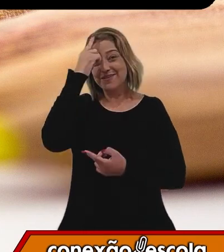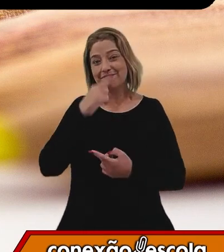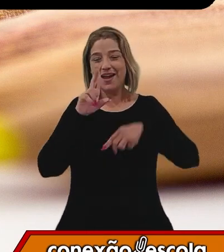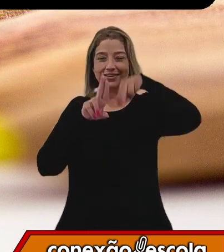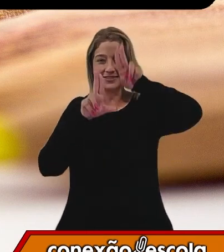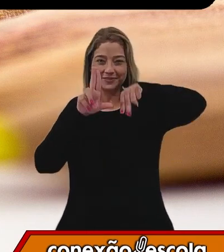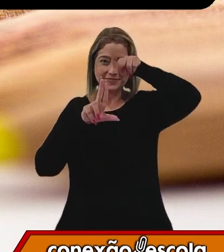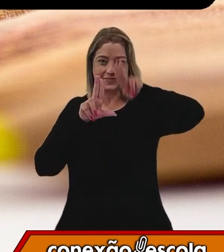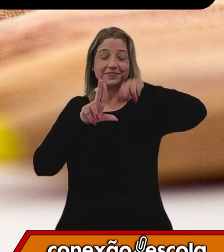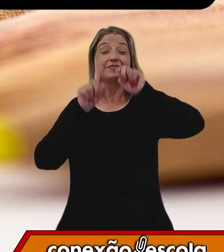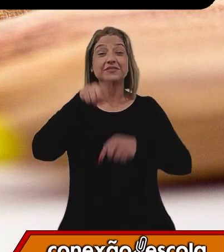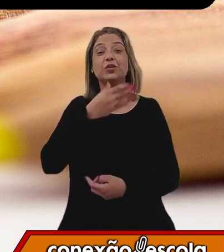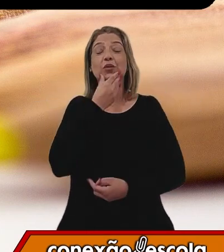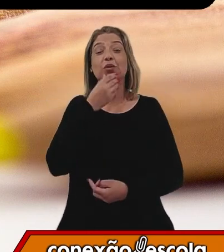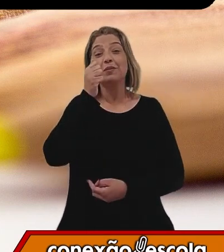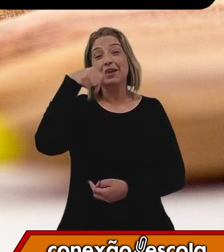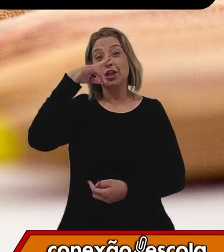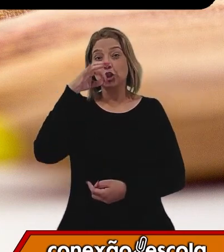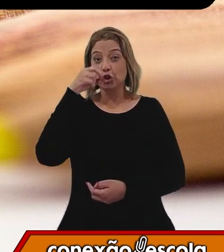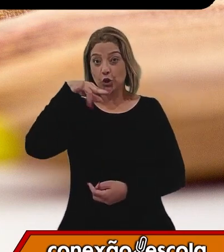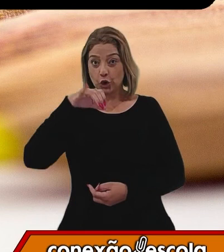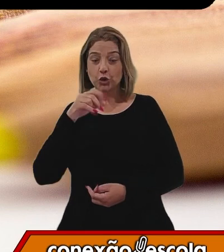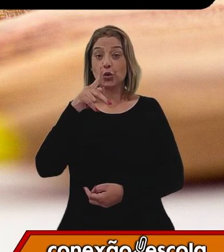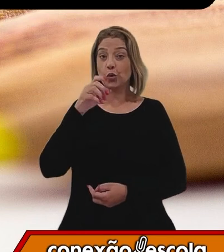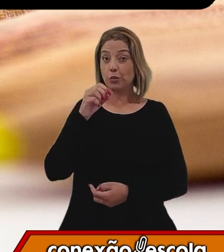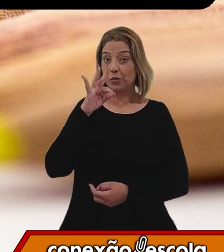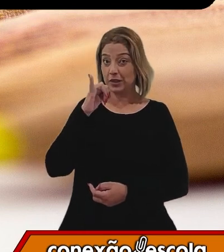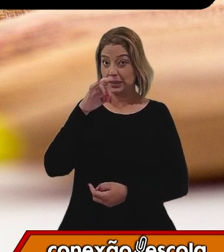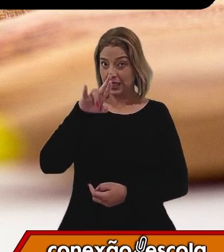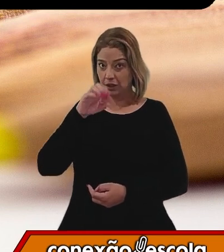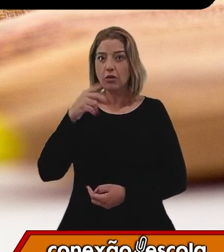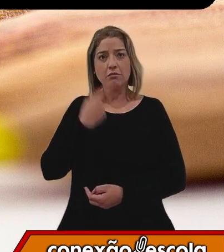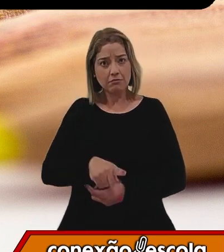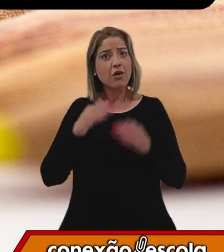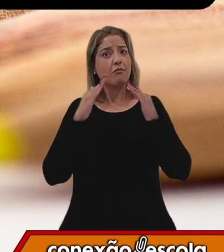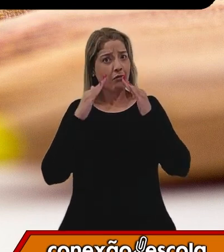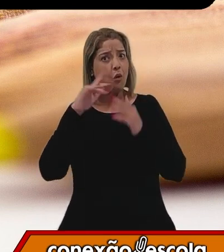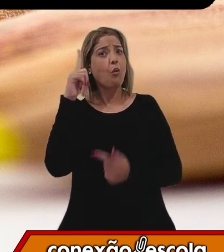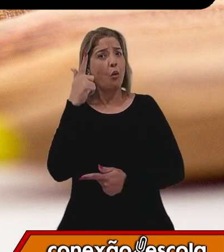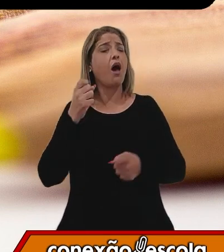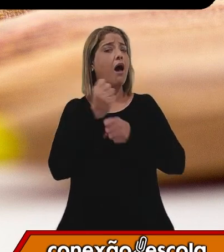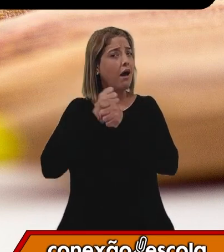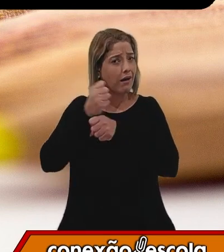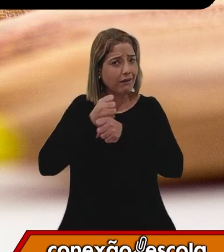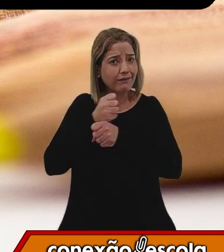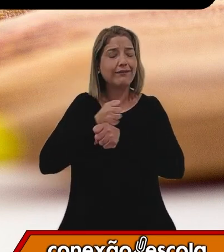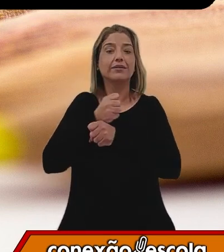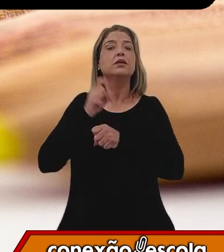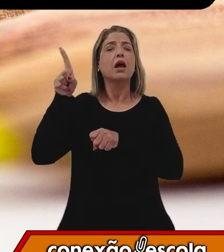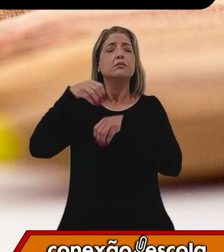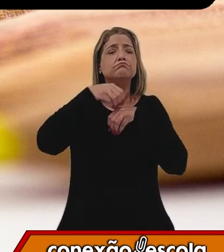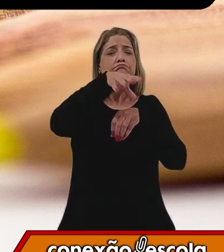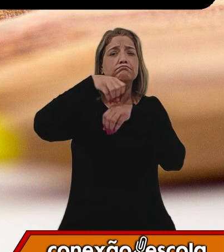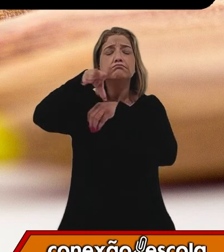obra de arte de Antônio Botelho. Antônio Botelho morou em Goiás por muitos anos e ele levou a